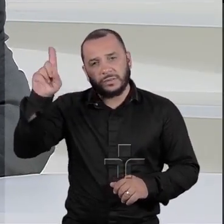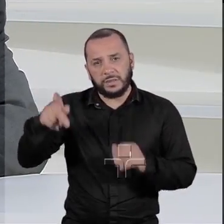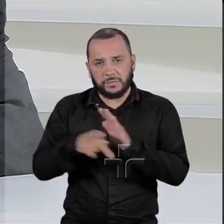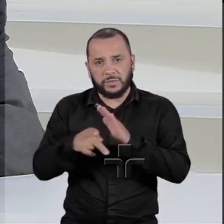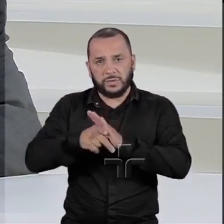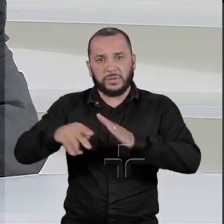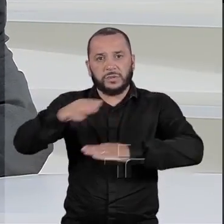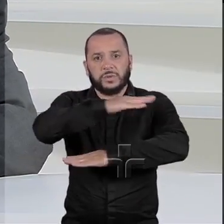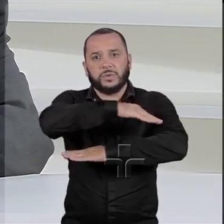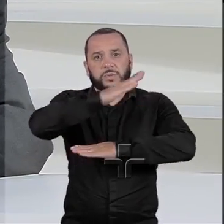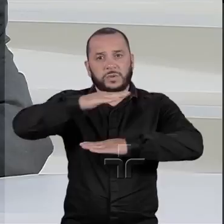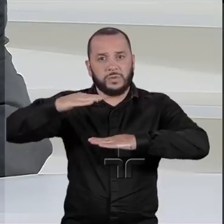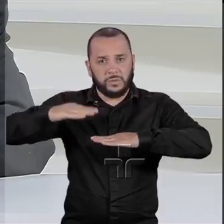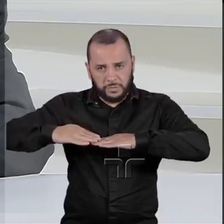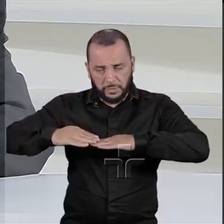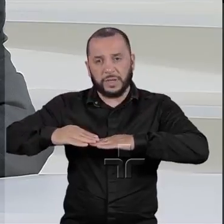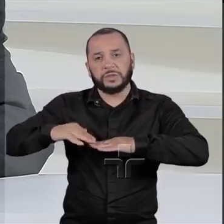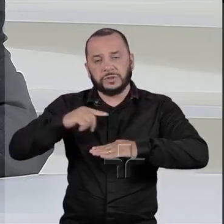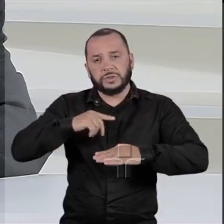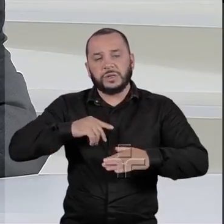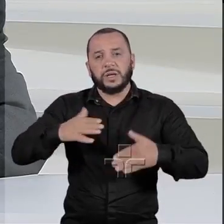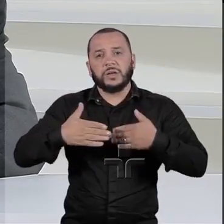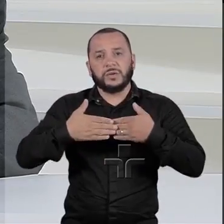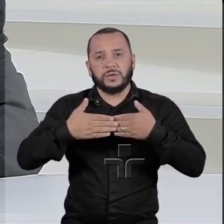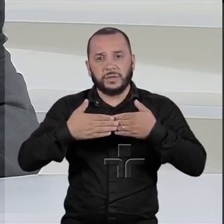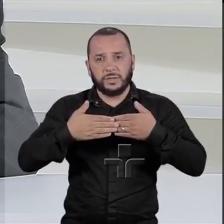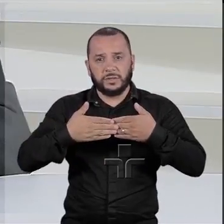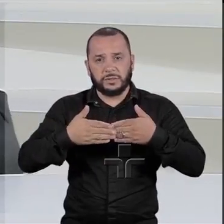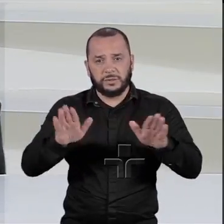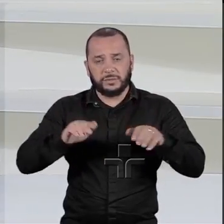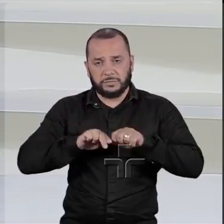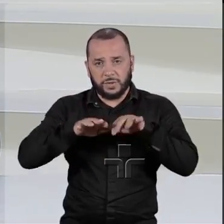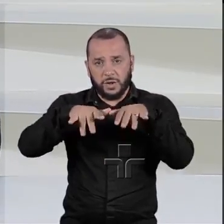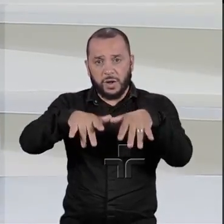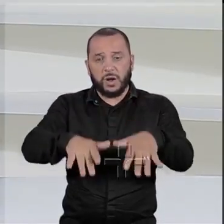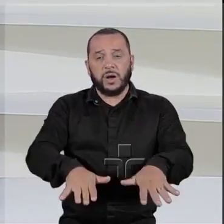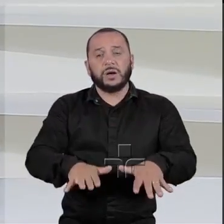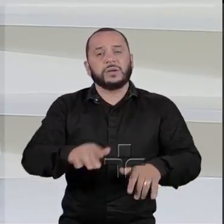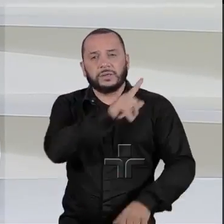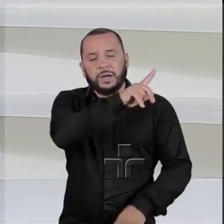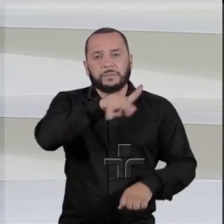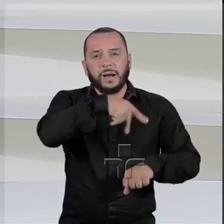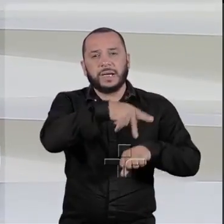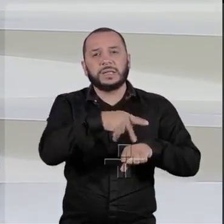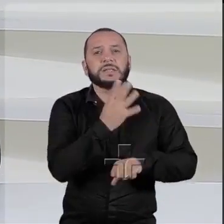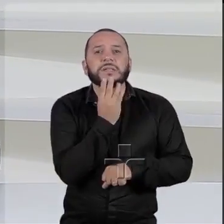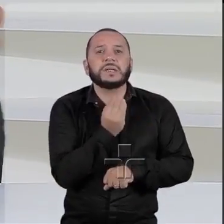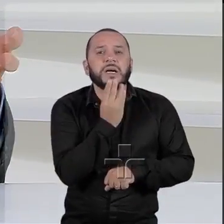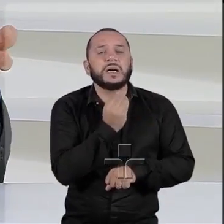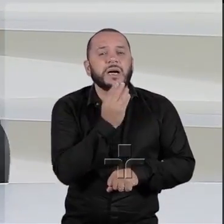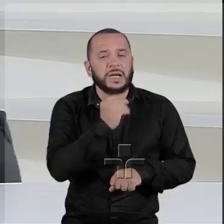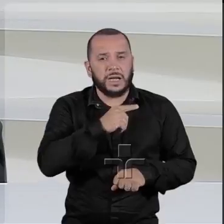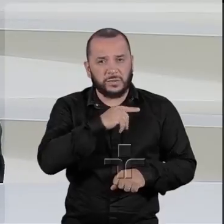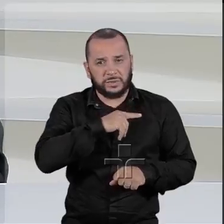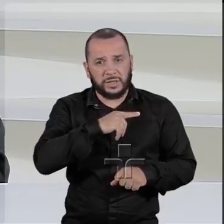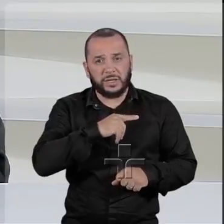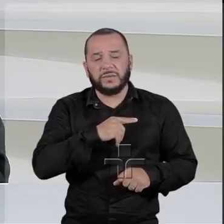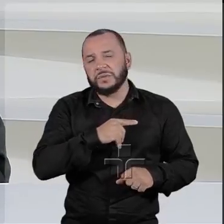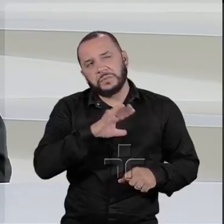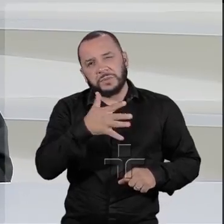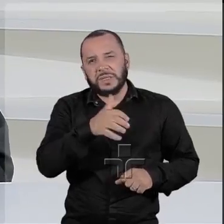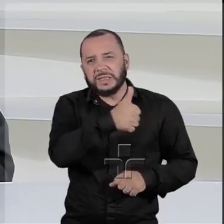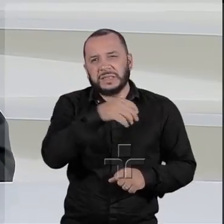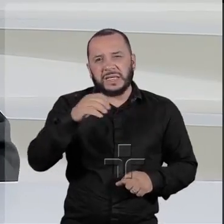Brumadinho. De Brumadinho. E o Israel enviou uma força-tarefa de 100 e poucos